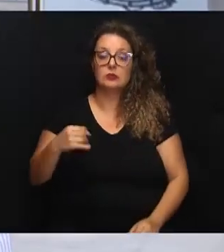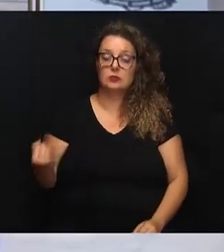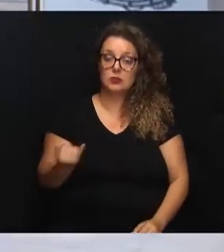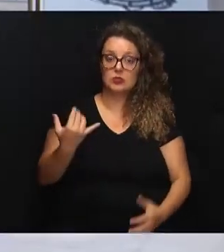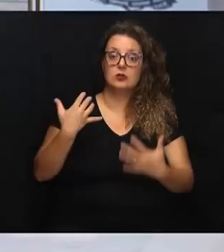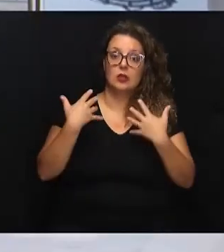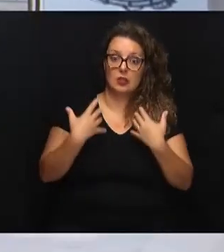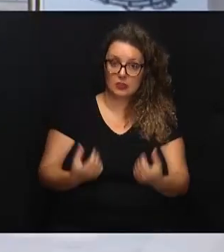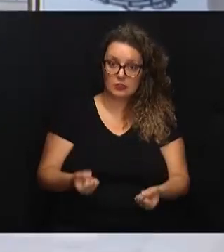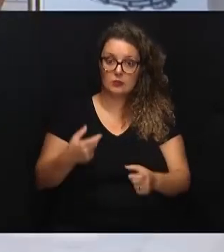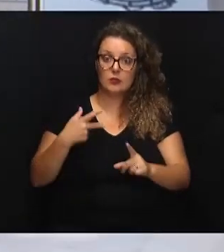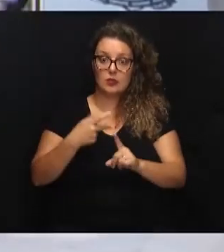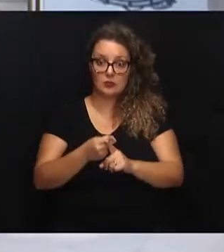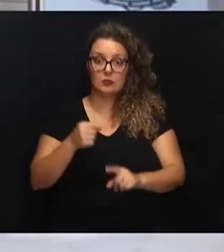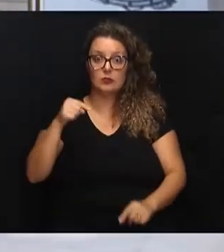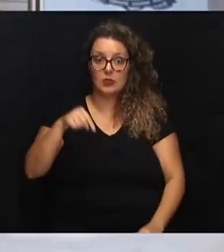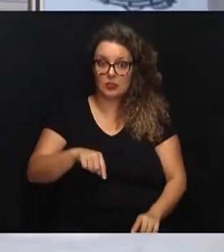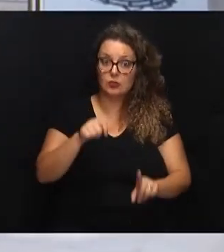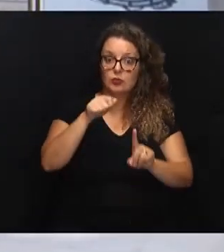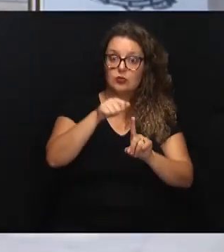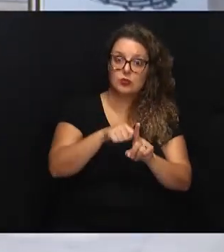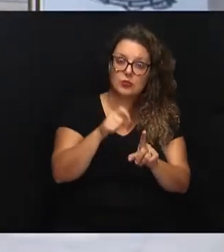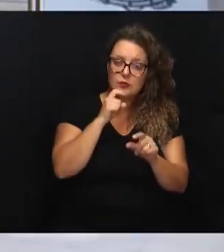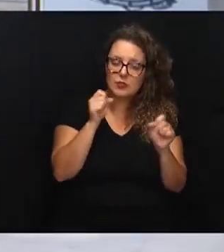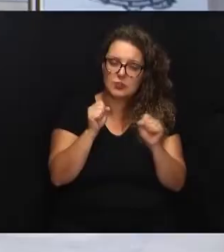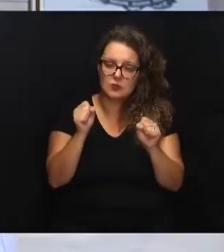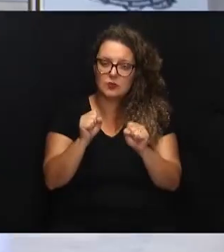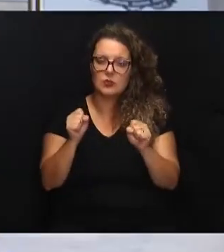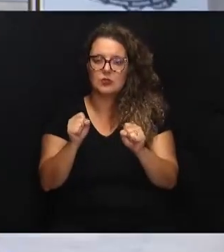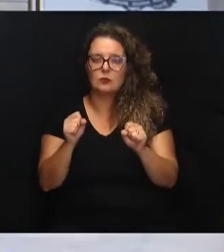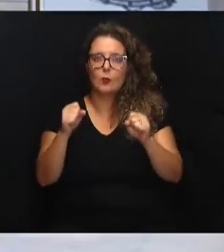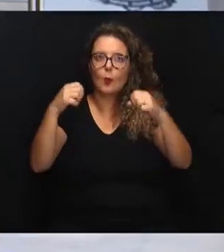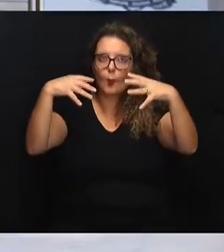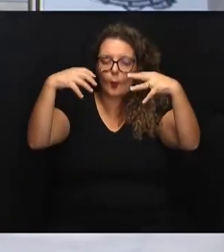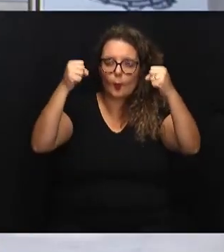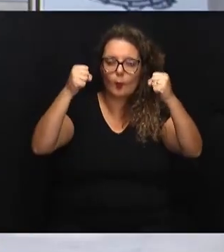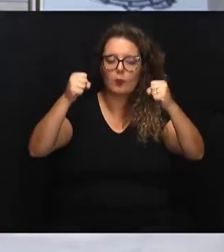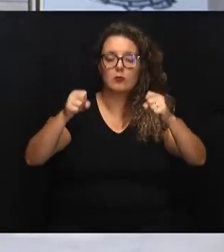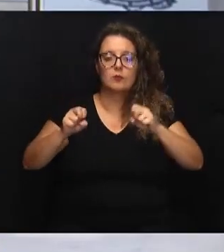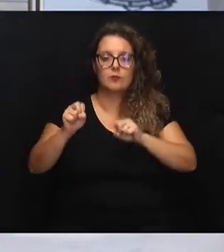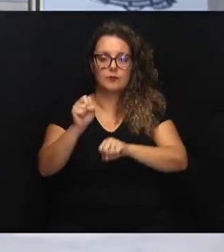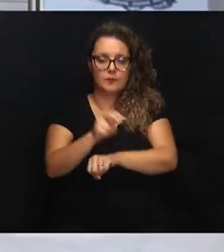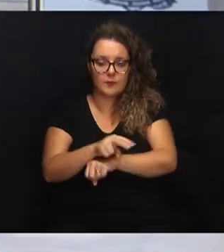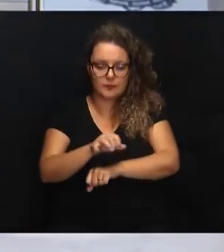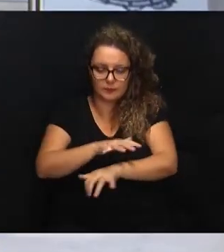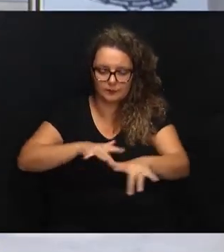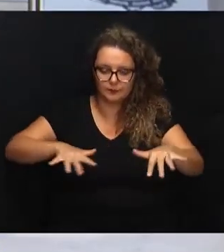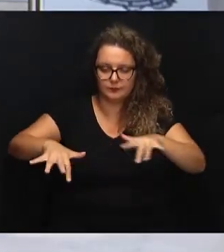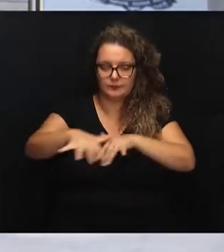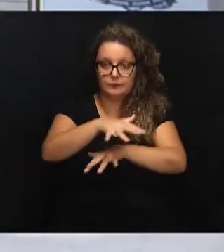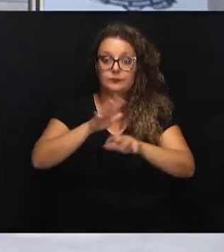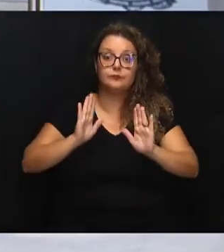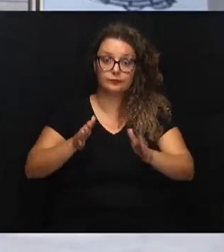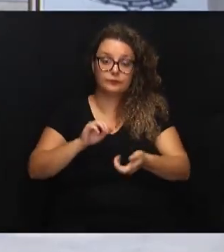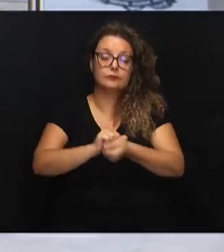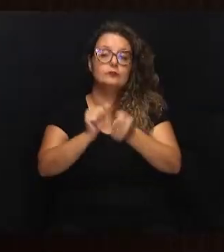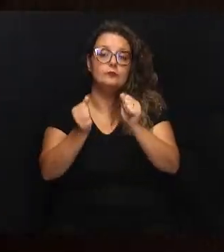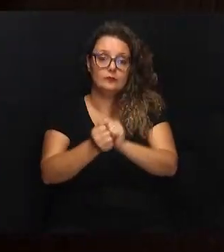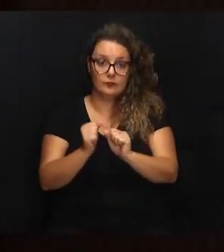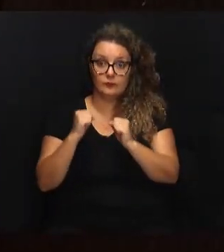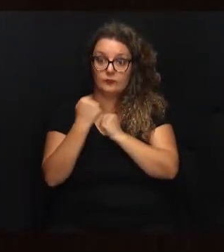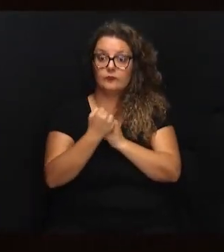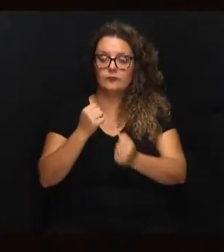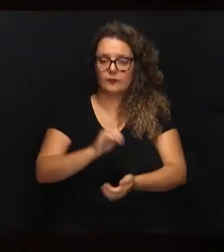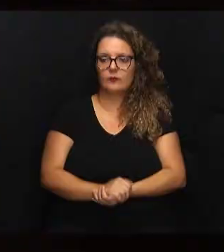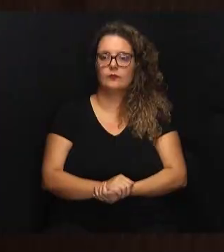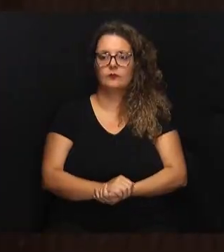a dose, para que naqueles meses de frio, de seca, onde os vírus circulam mais, que elas já estejam adequadamente protegidas.